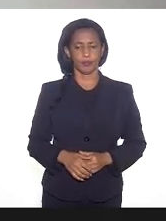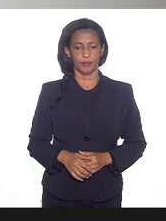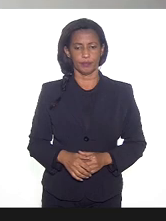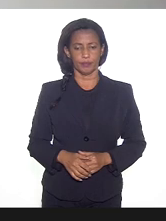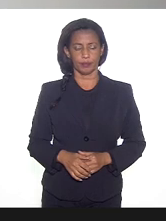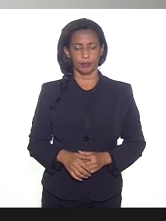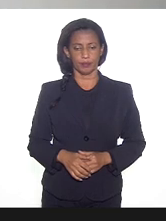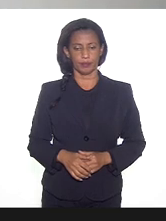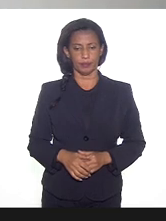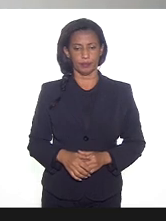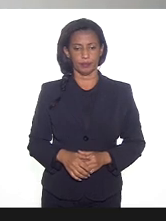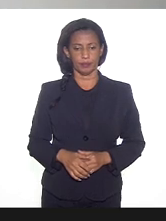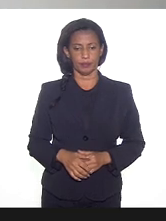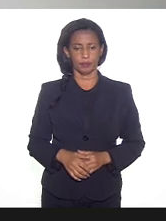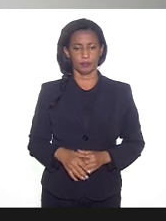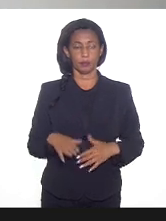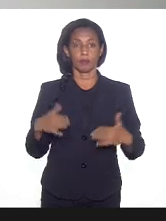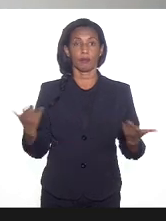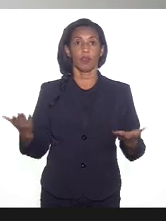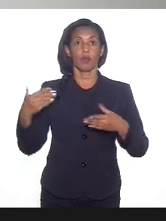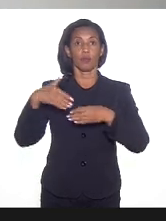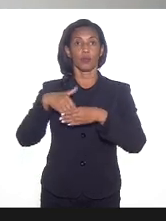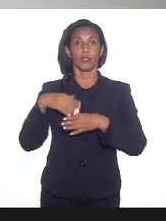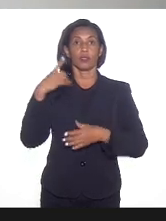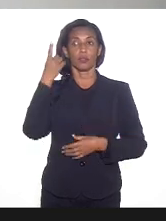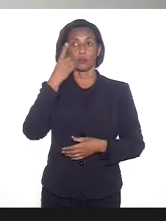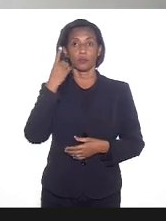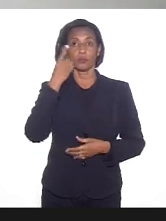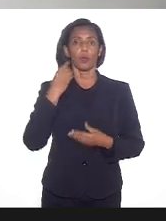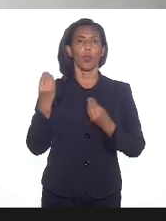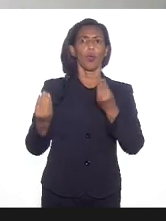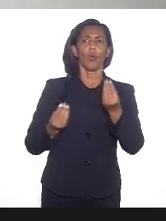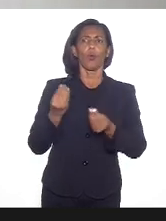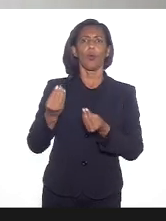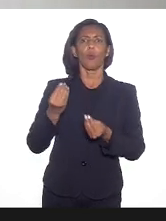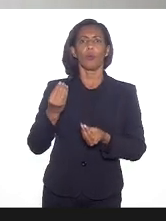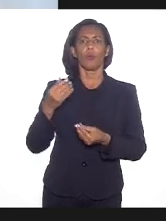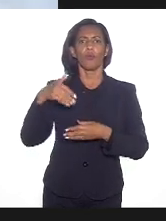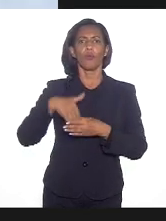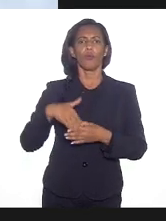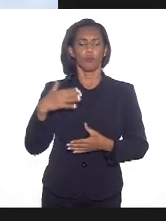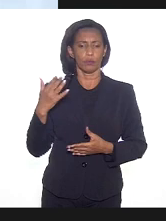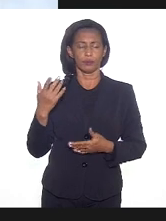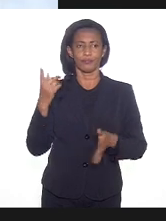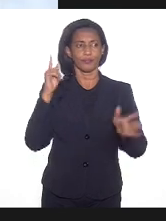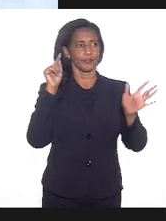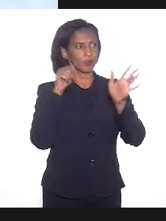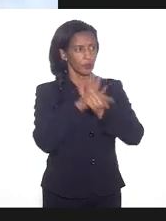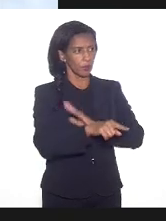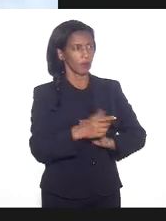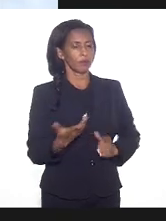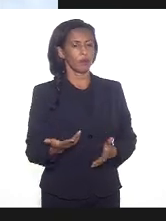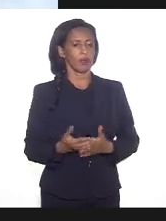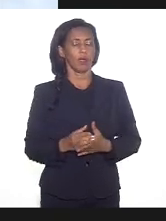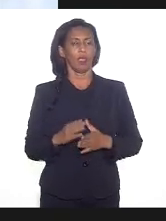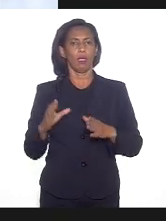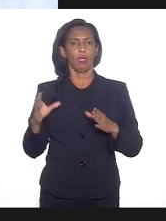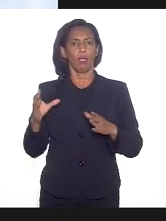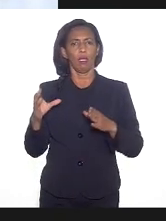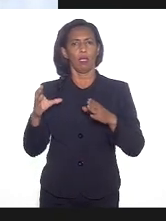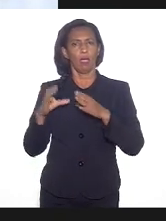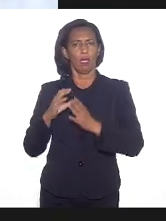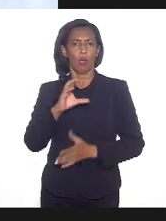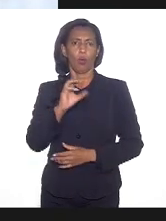Então, submetendo a votação dos deputados, como vota o deputado Eleomar Coelho. Só uma pergunta, Flávio. É cargo em comissão, por